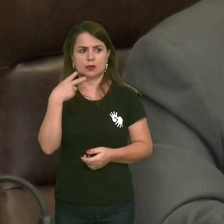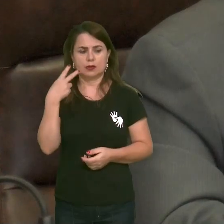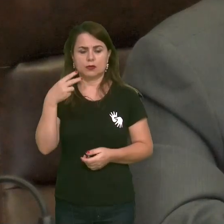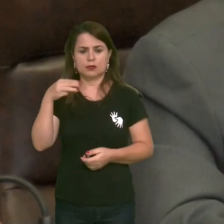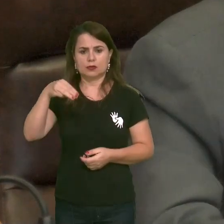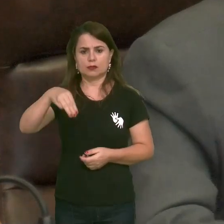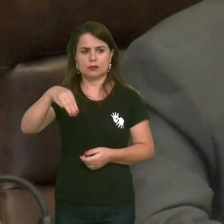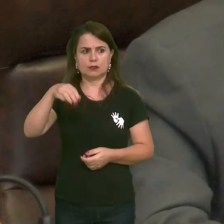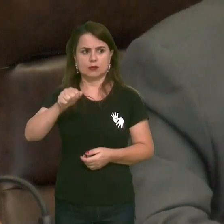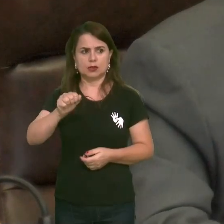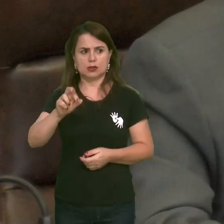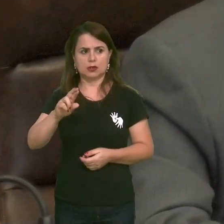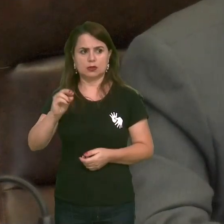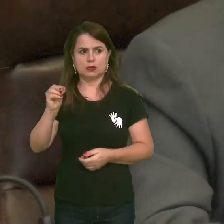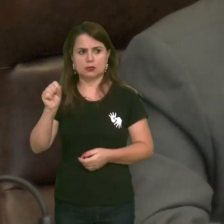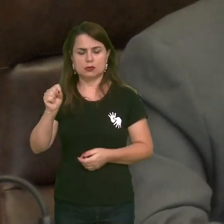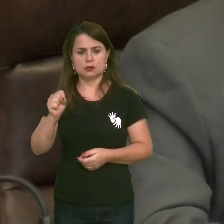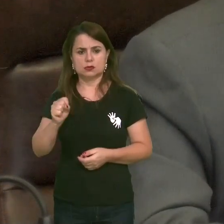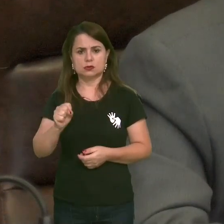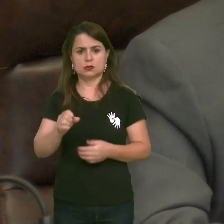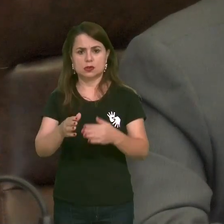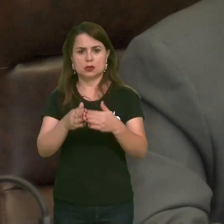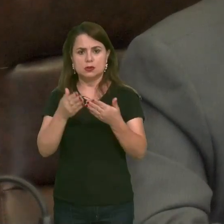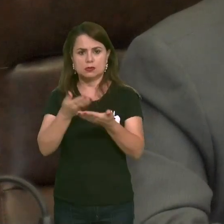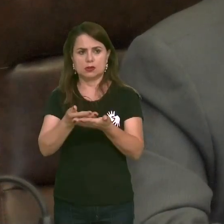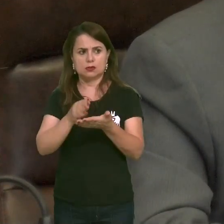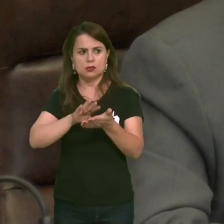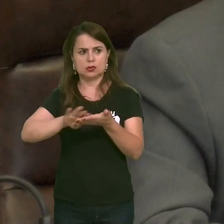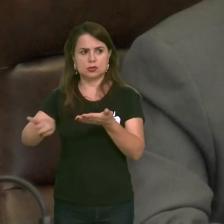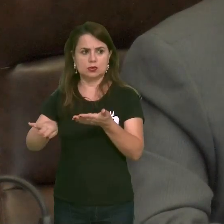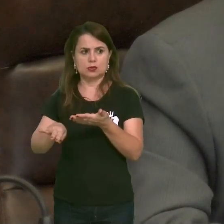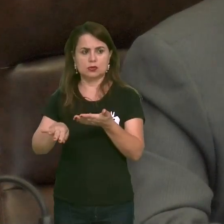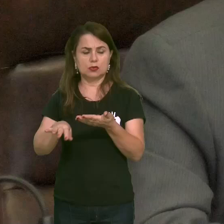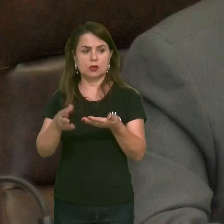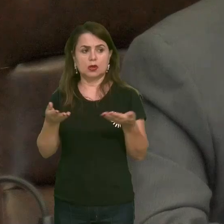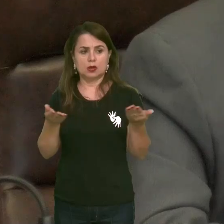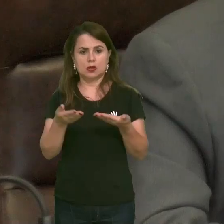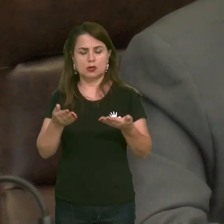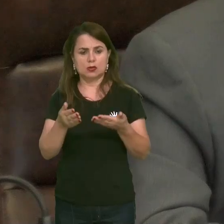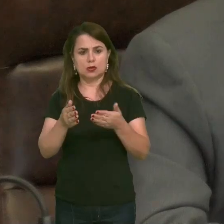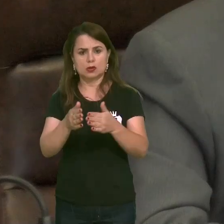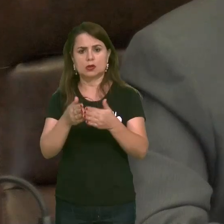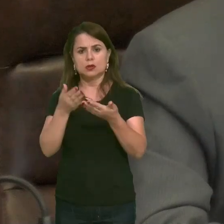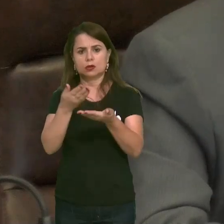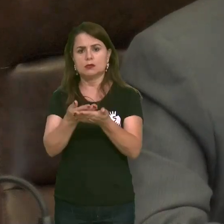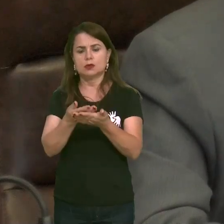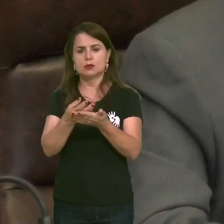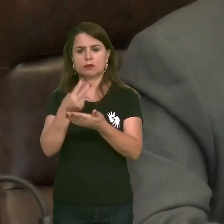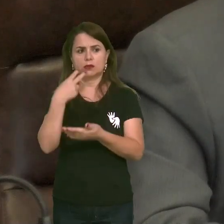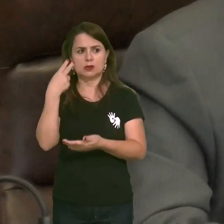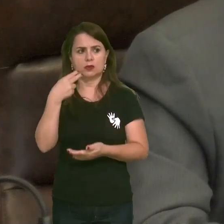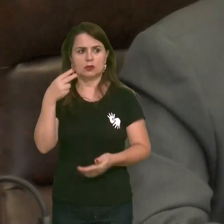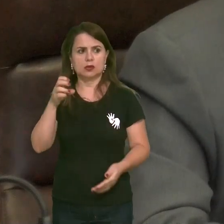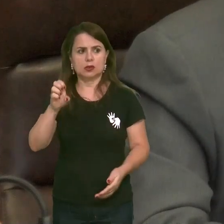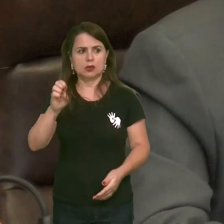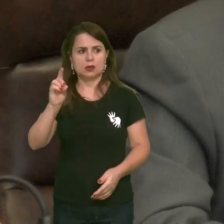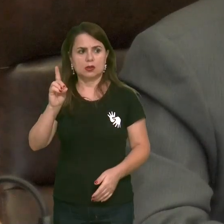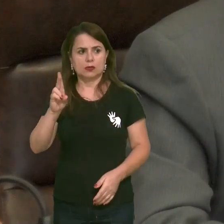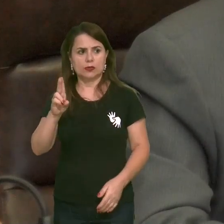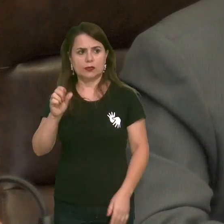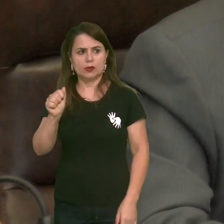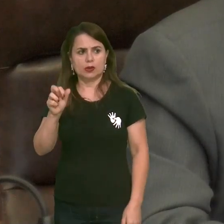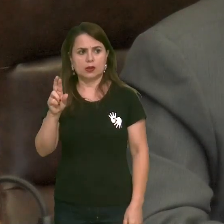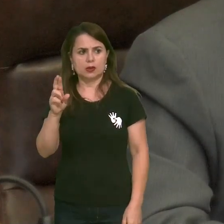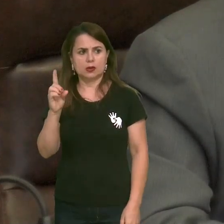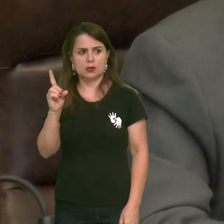Marcos Custódio retirou o requerimento e eu coloco em votação requerimento Vereador Eduardo Nascimento que